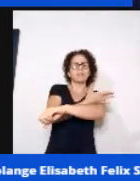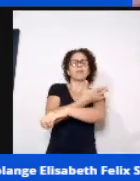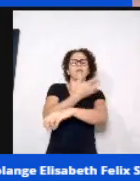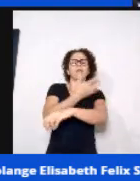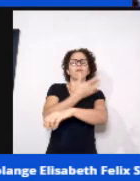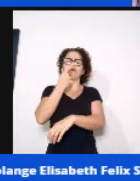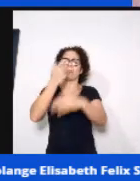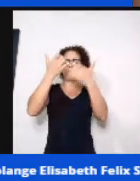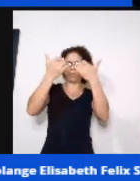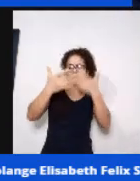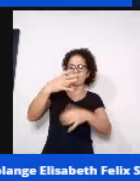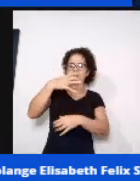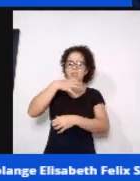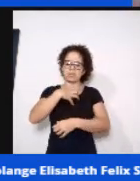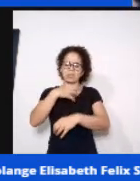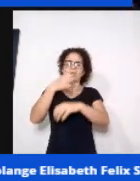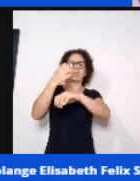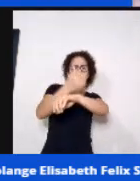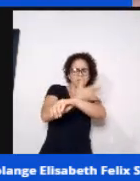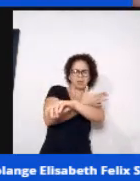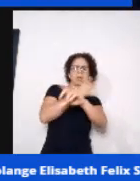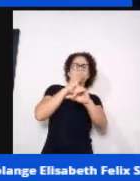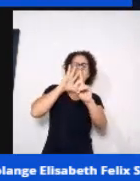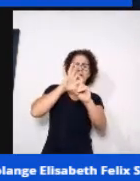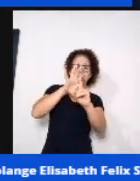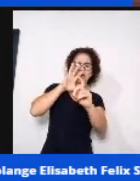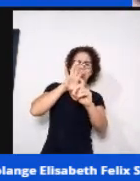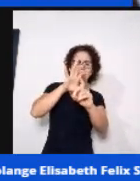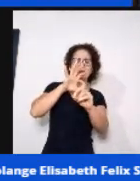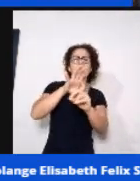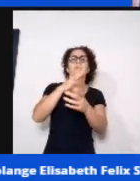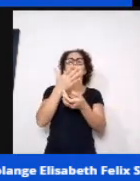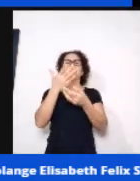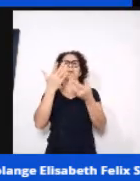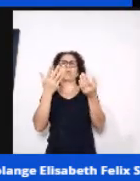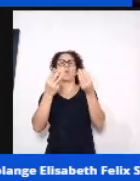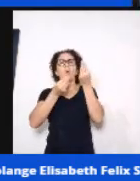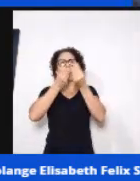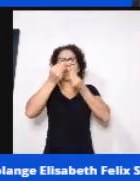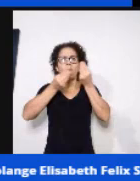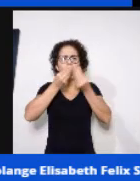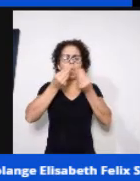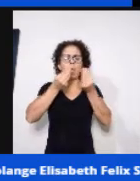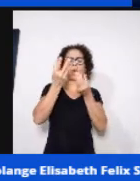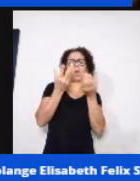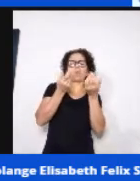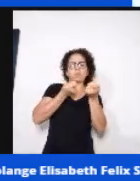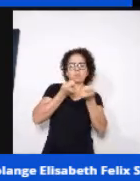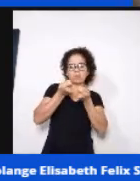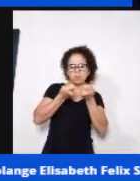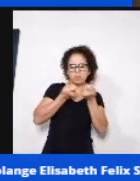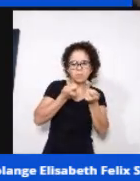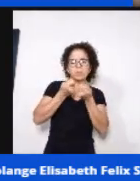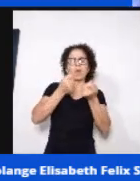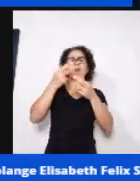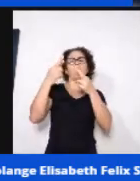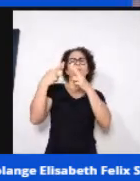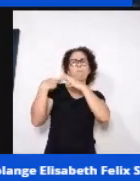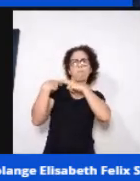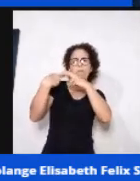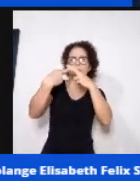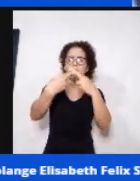de resiliência, de situações, né? Como trabalhar com isso, de vícios emocionais, de responsabilidade, tanto